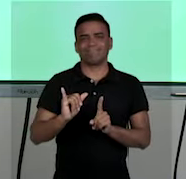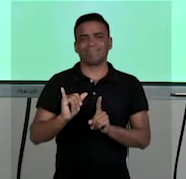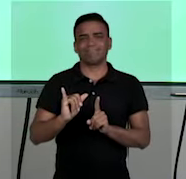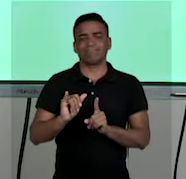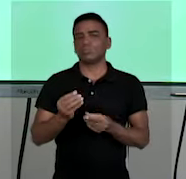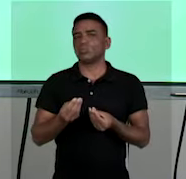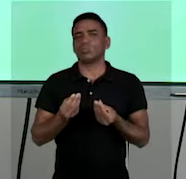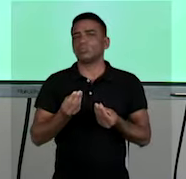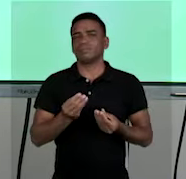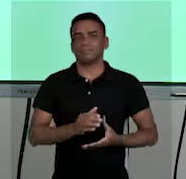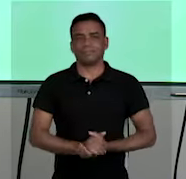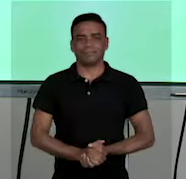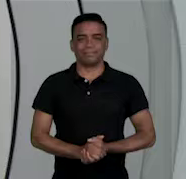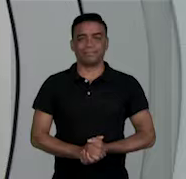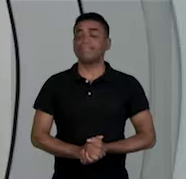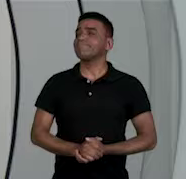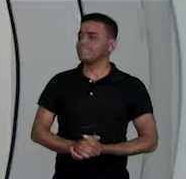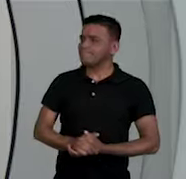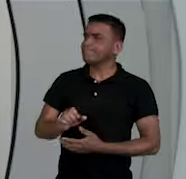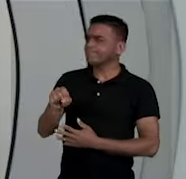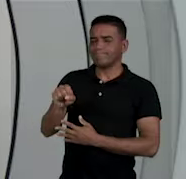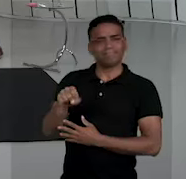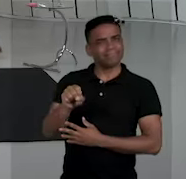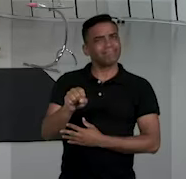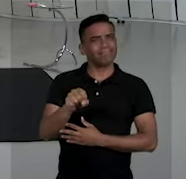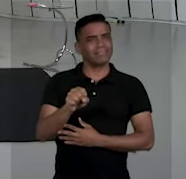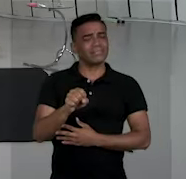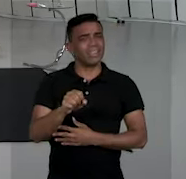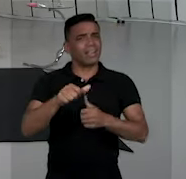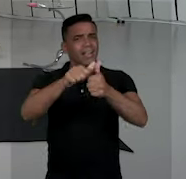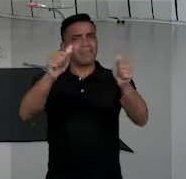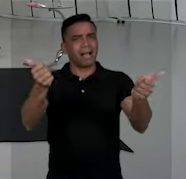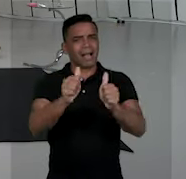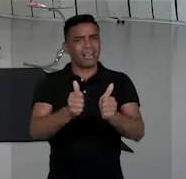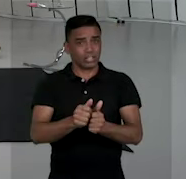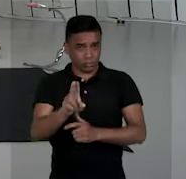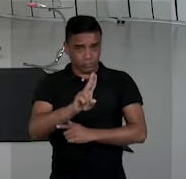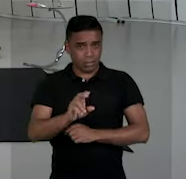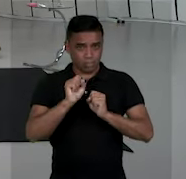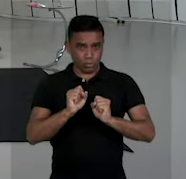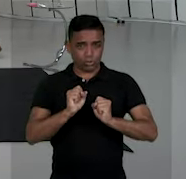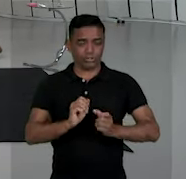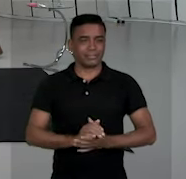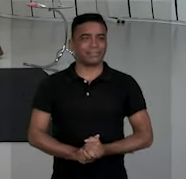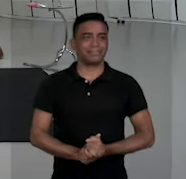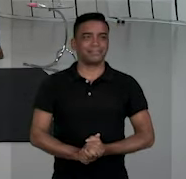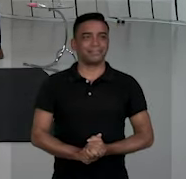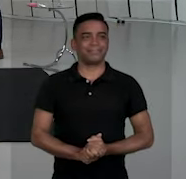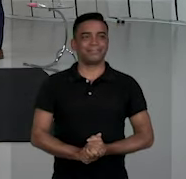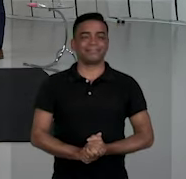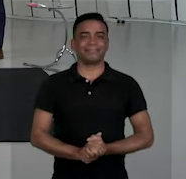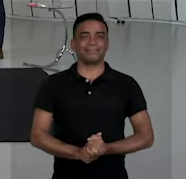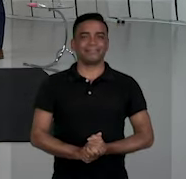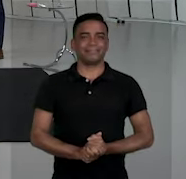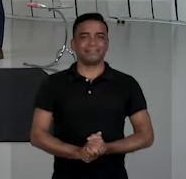essa reprodução. Certo. Aí eu acho que a gente pode usar a imagem. Claro. Só um minuto.